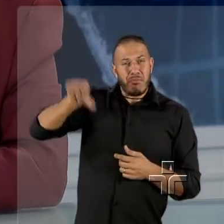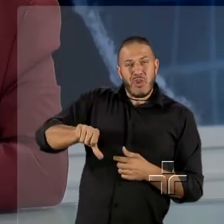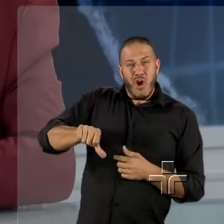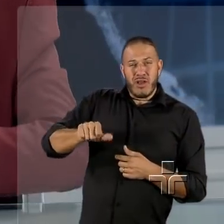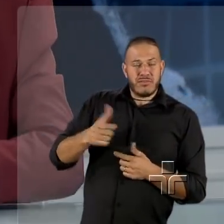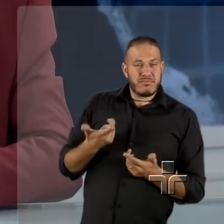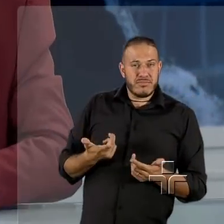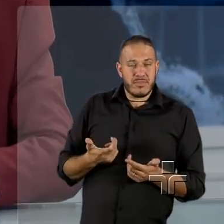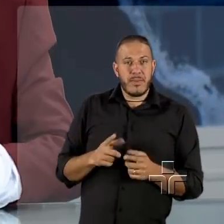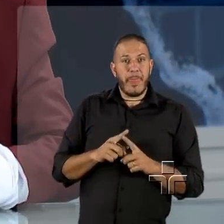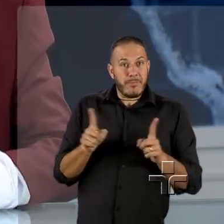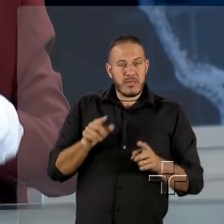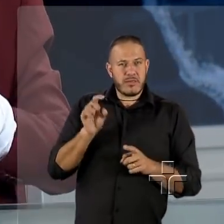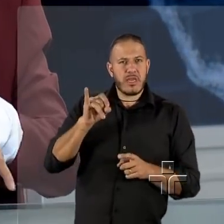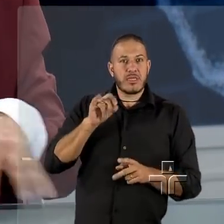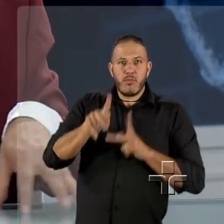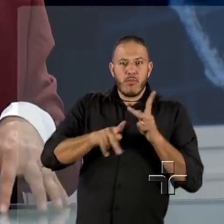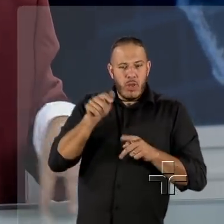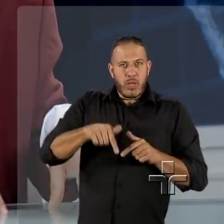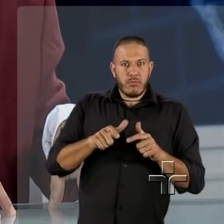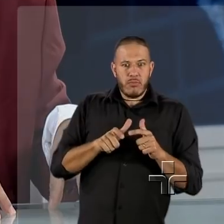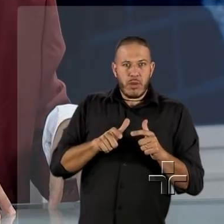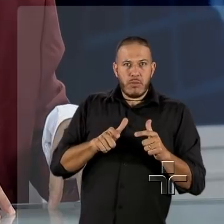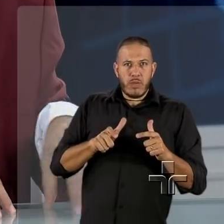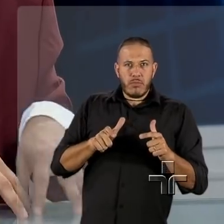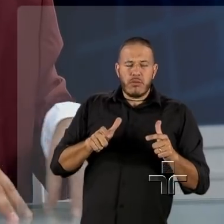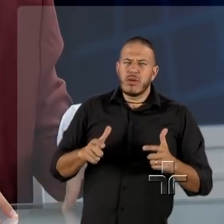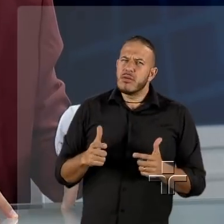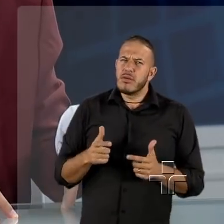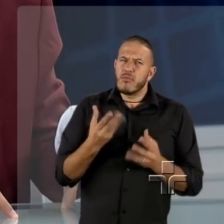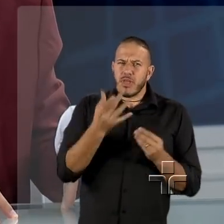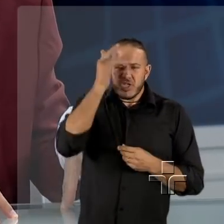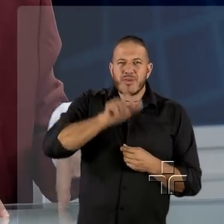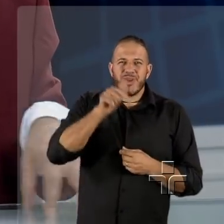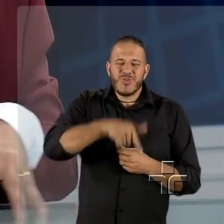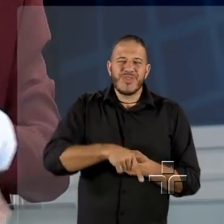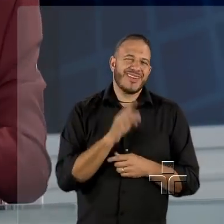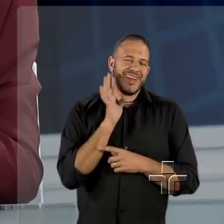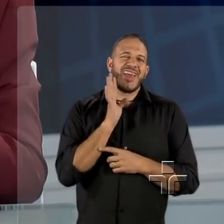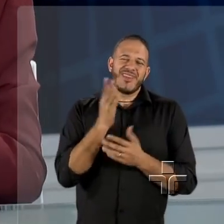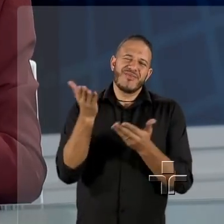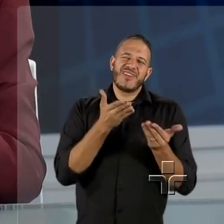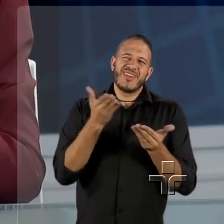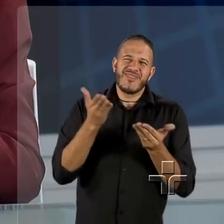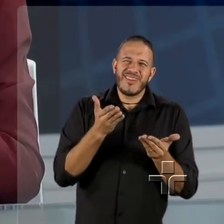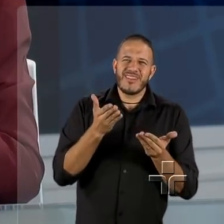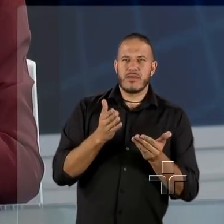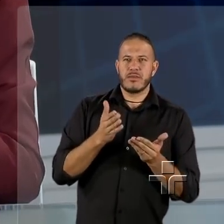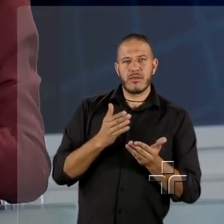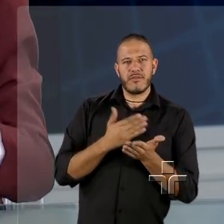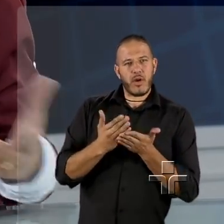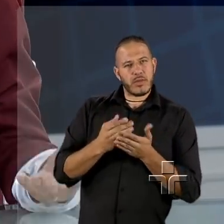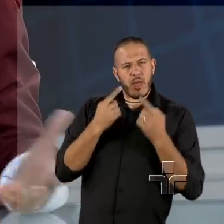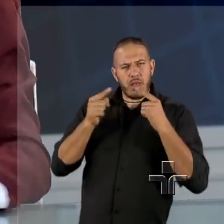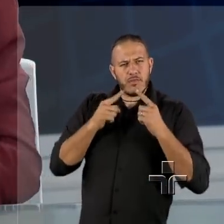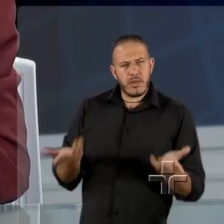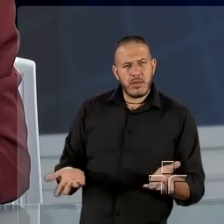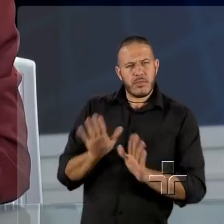de entender que tem um problema aí. Quando um país não está precisando de tanta gente, ou tem uma mão de obra de imigrante que